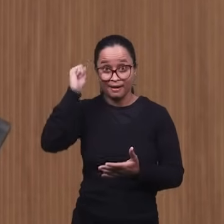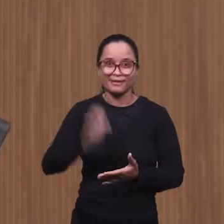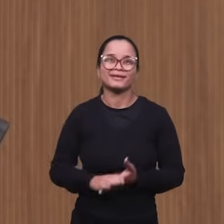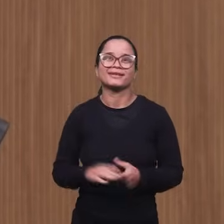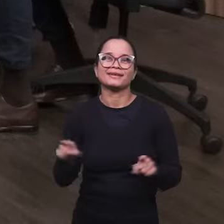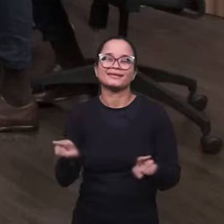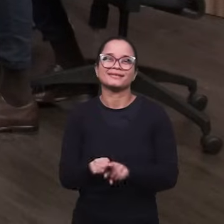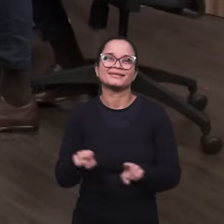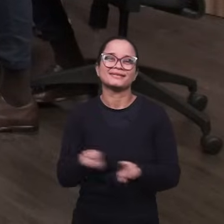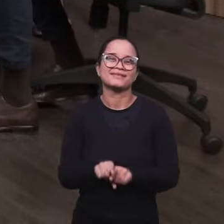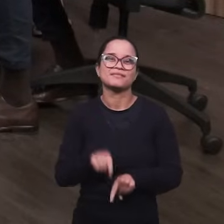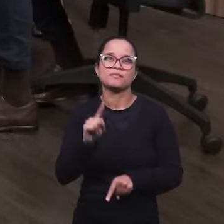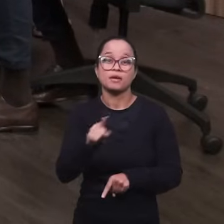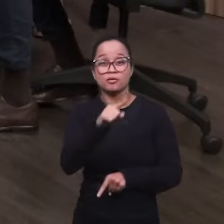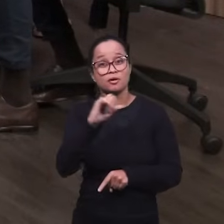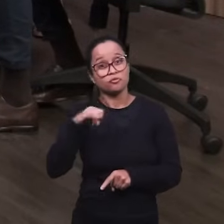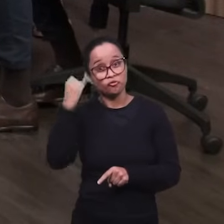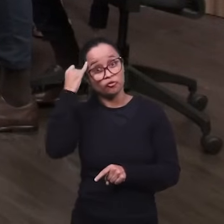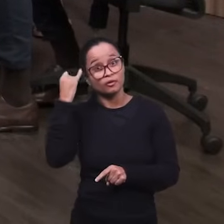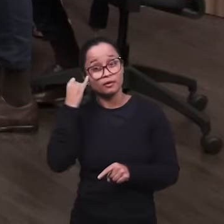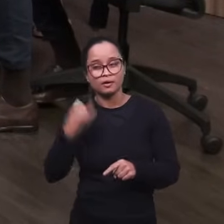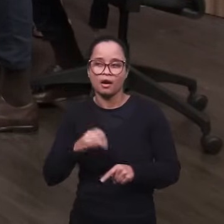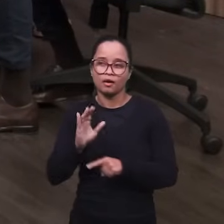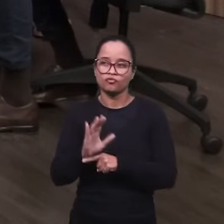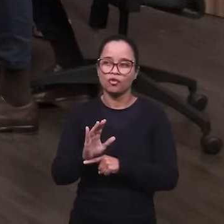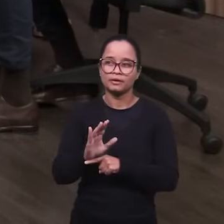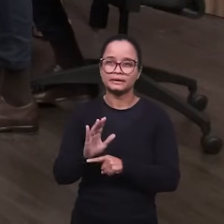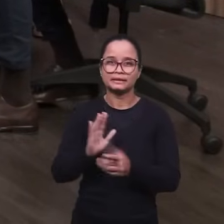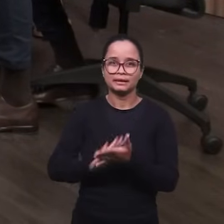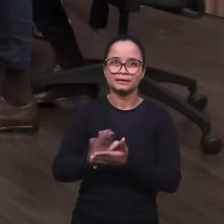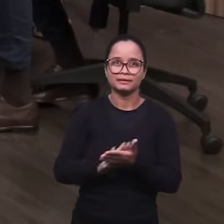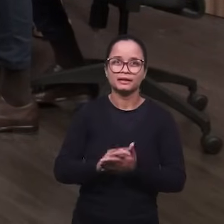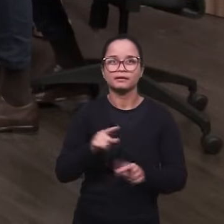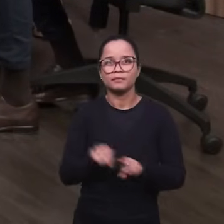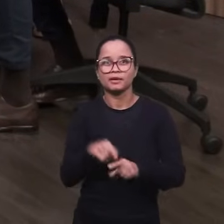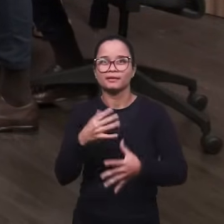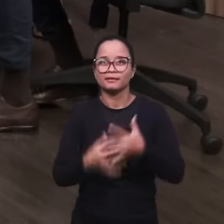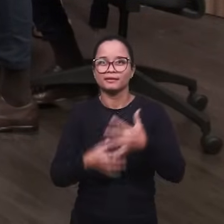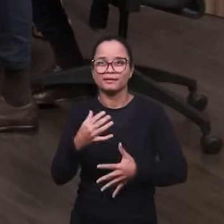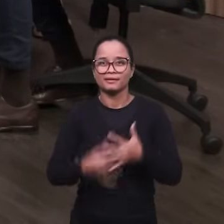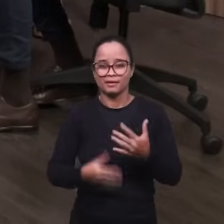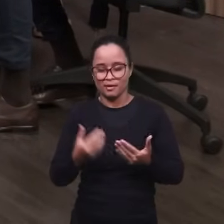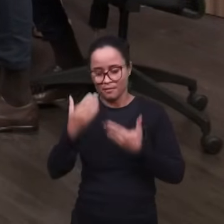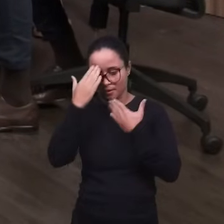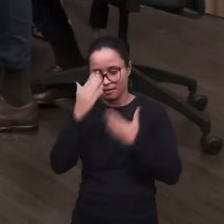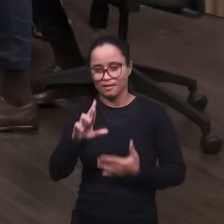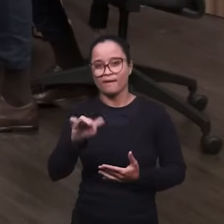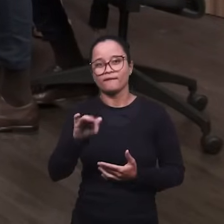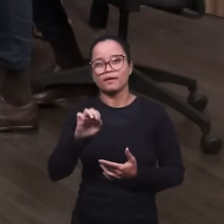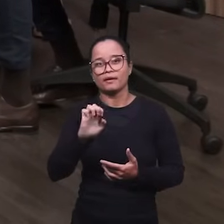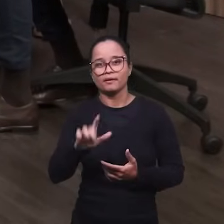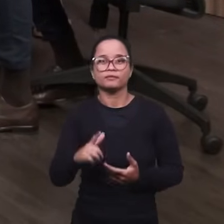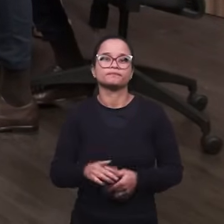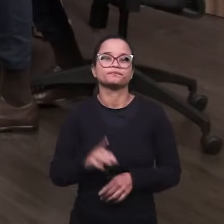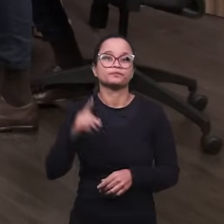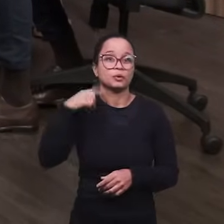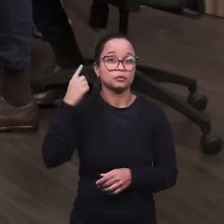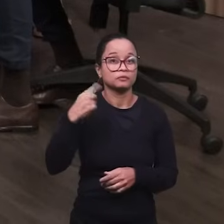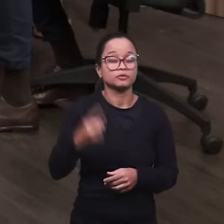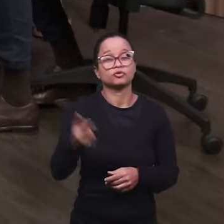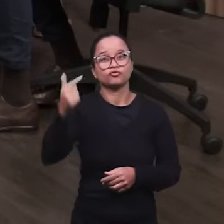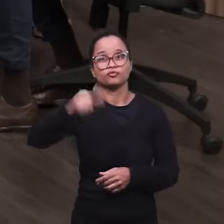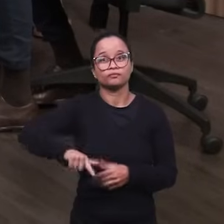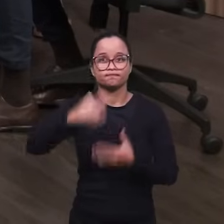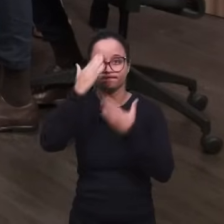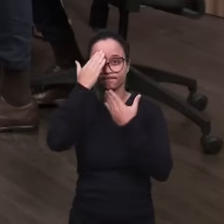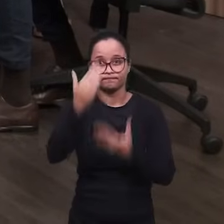óbvio. Eu, se não ajudar, também não atrapalho. Essa é a minha... Obrigado, Rafael. Nada. Doutora Carla, mais